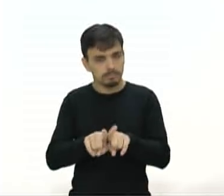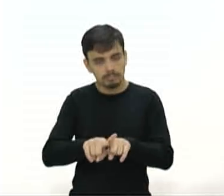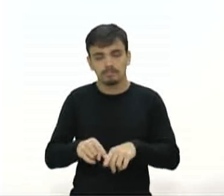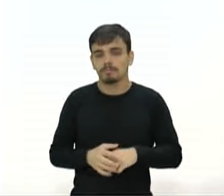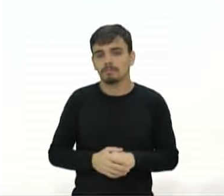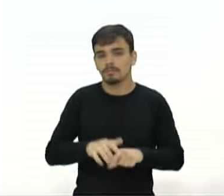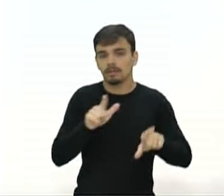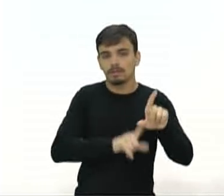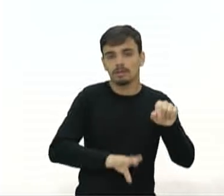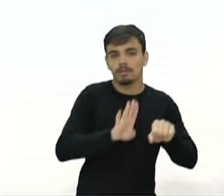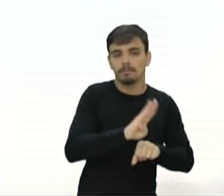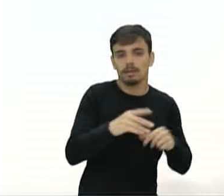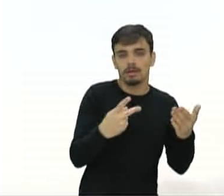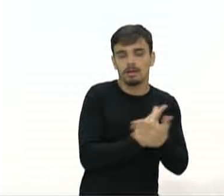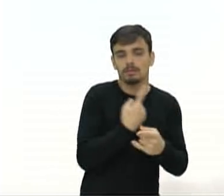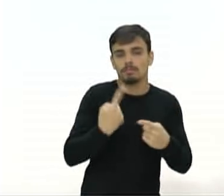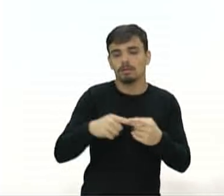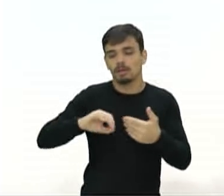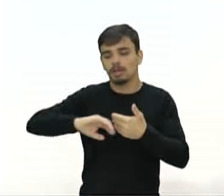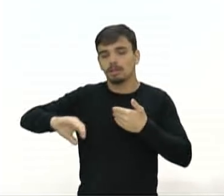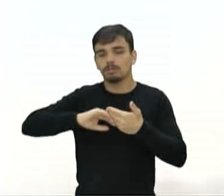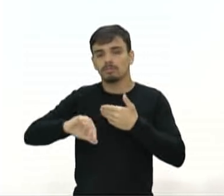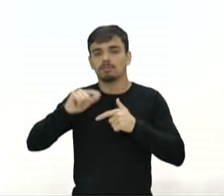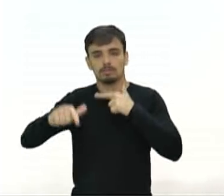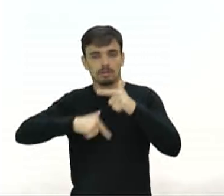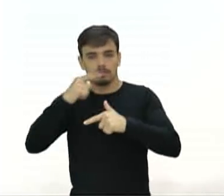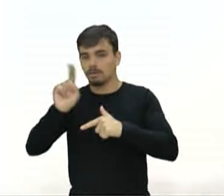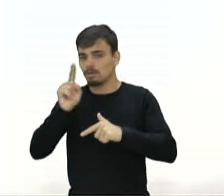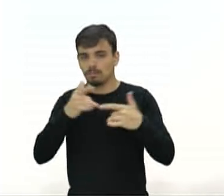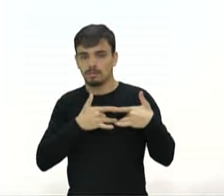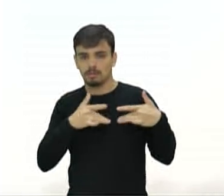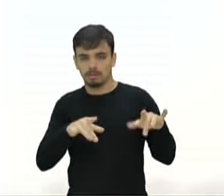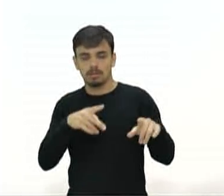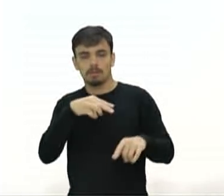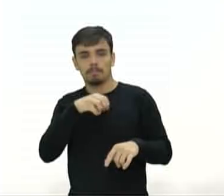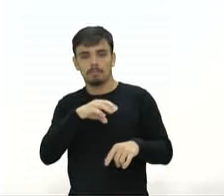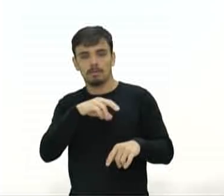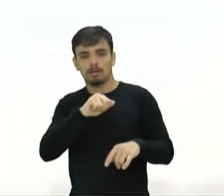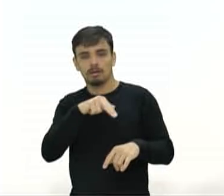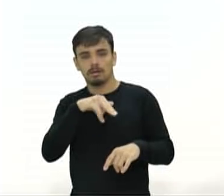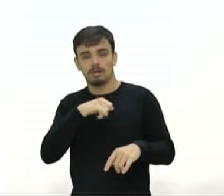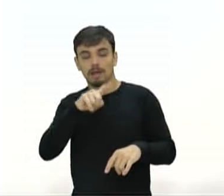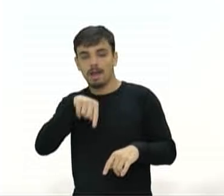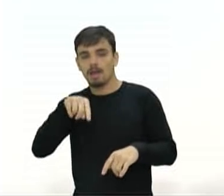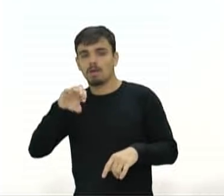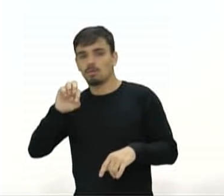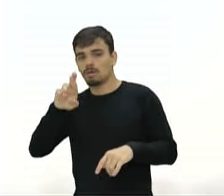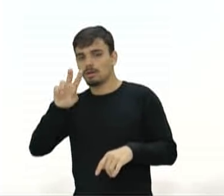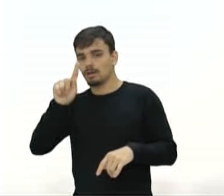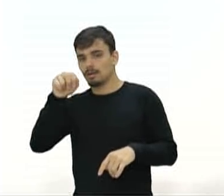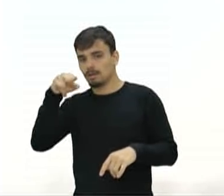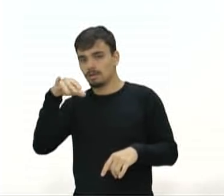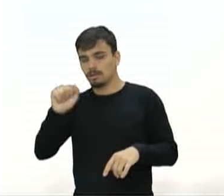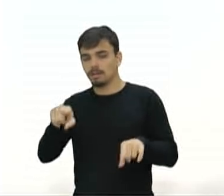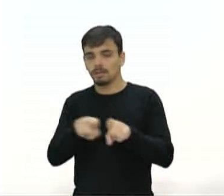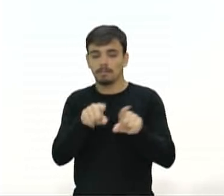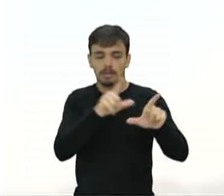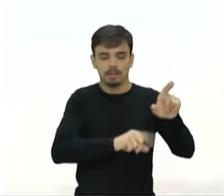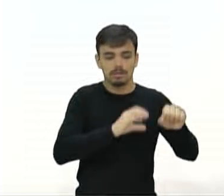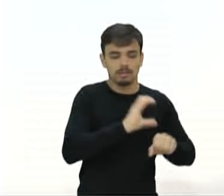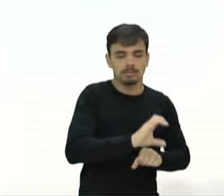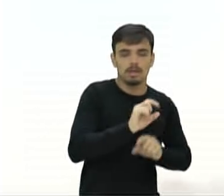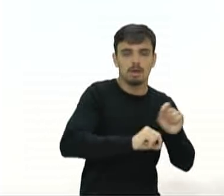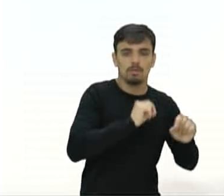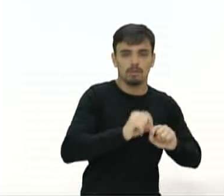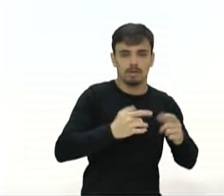B está incorreta porque a divisão do trabalho não é a solidariedade mecânica, é a solidariedade orgânica. A letra C está incorreta